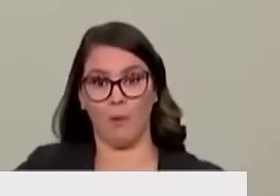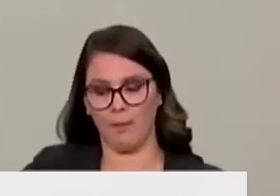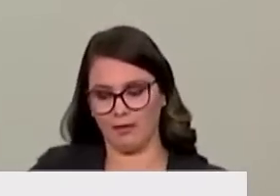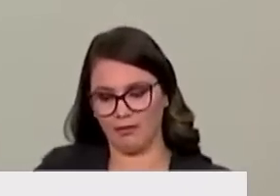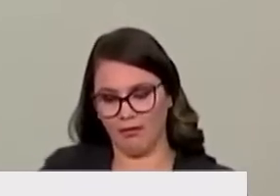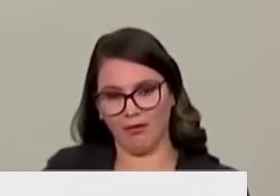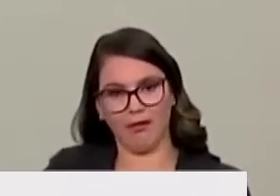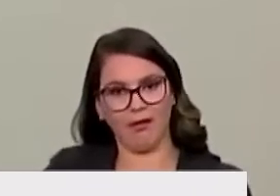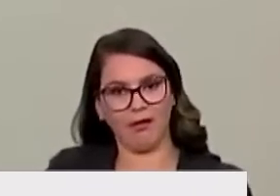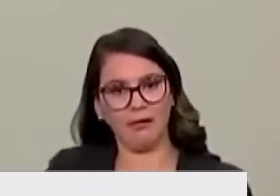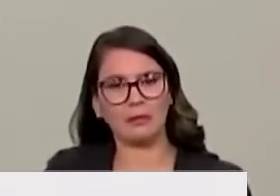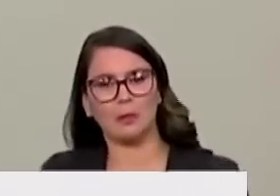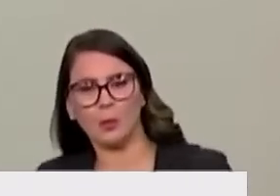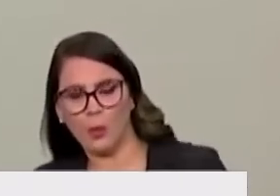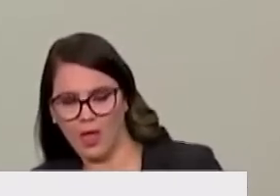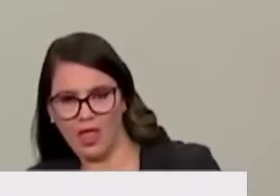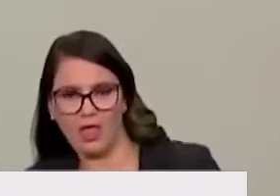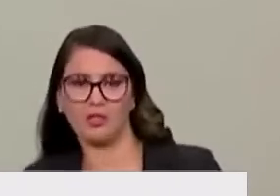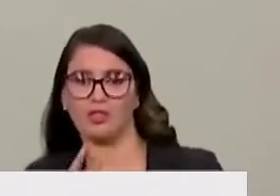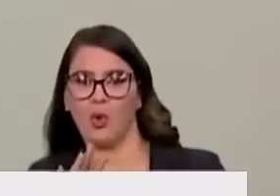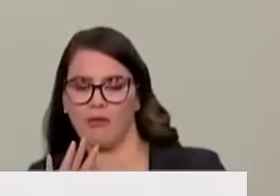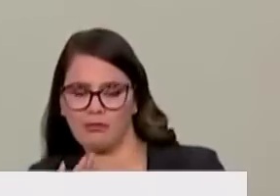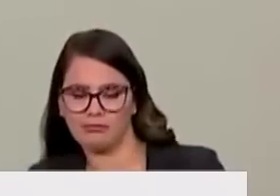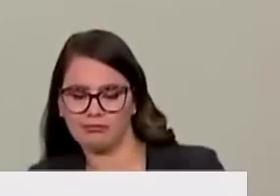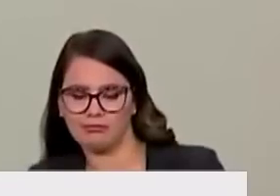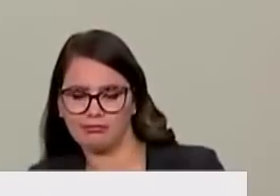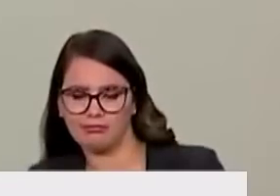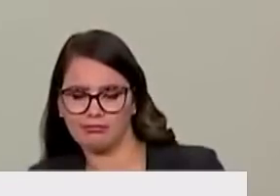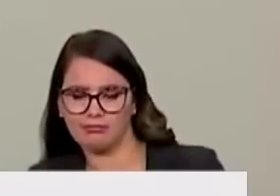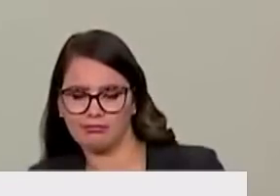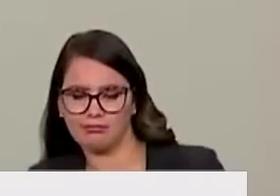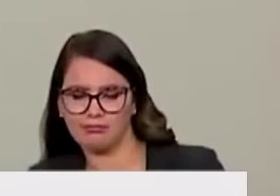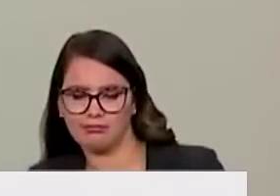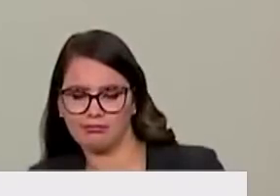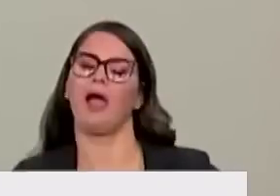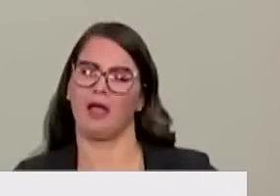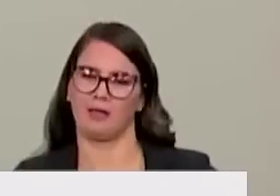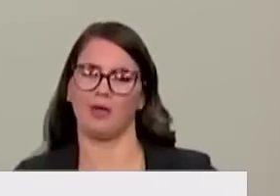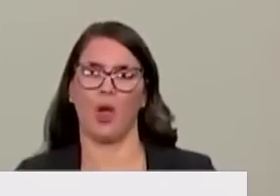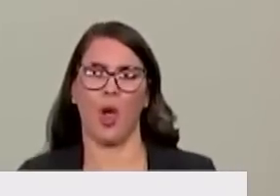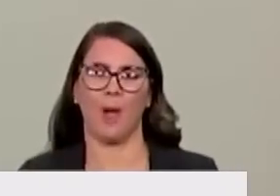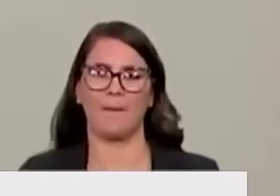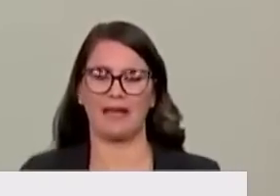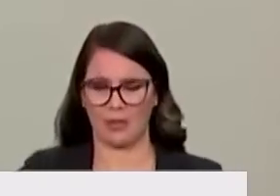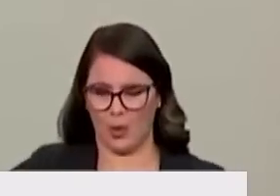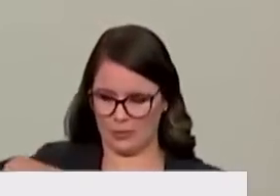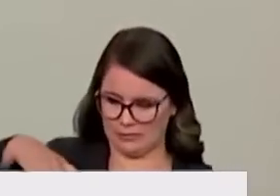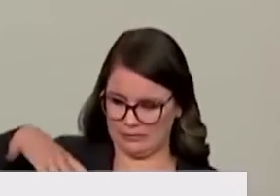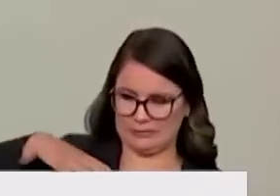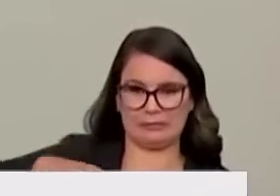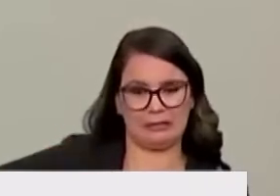cartilagem fica doente ou ela desaparece dali, começa a haver atrito osso no osso. E o dele